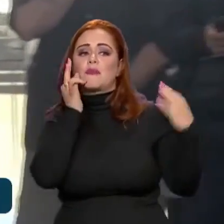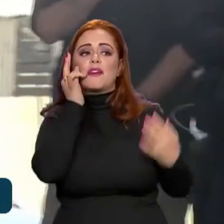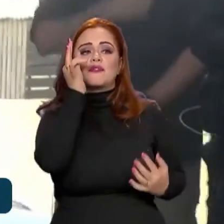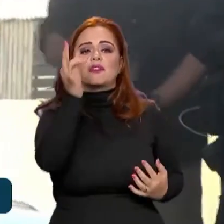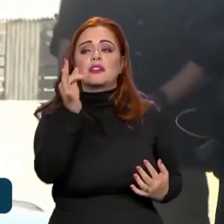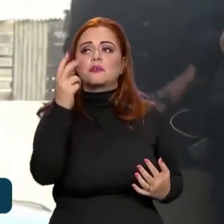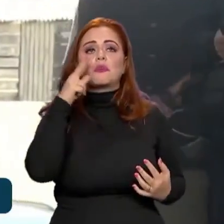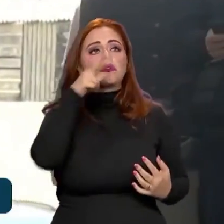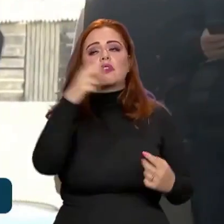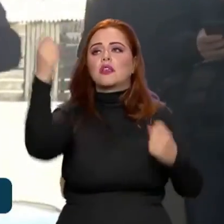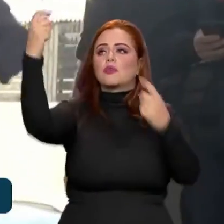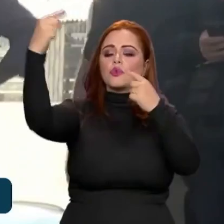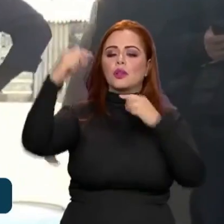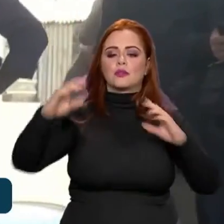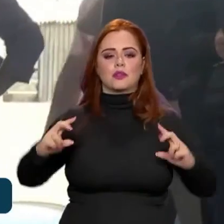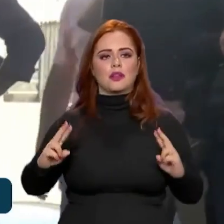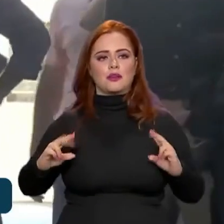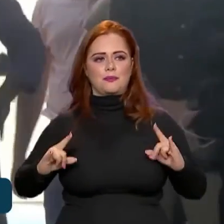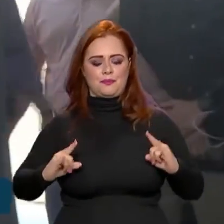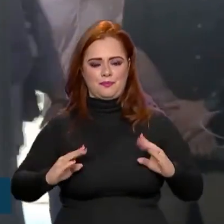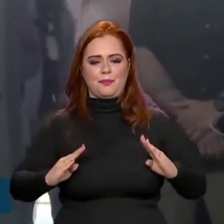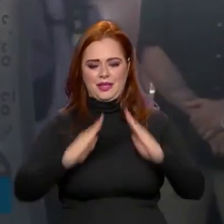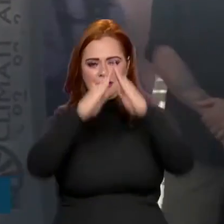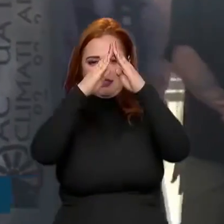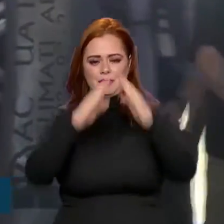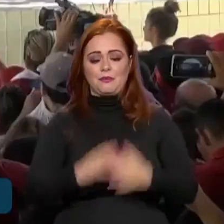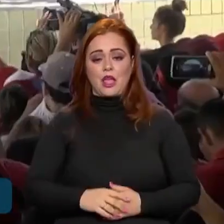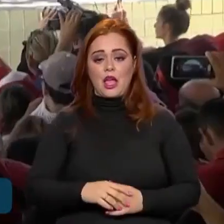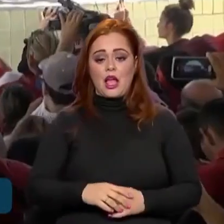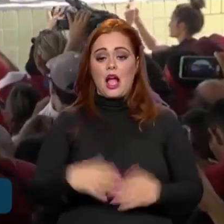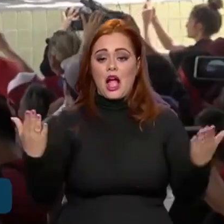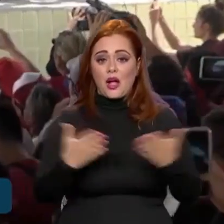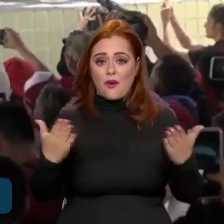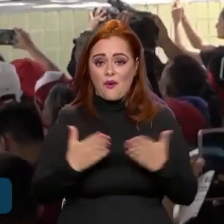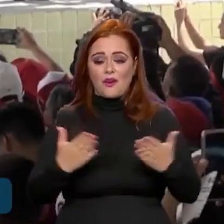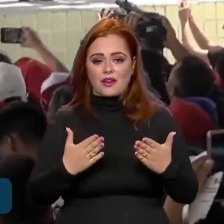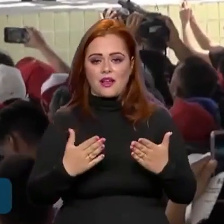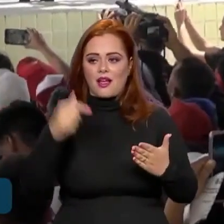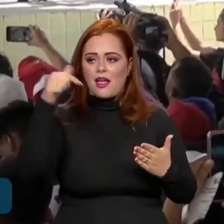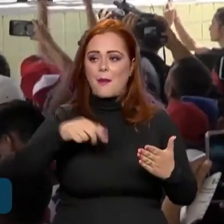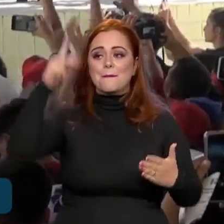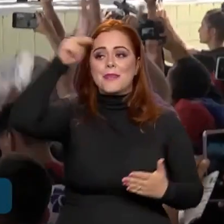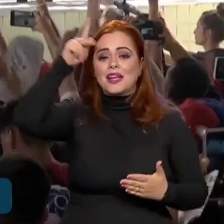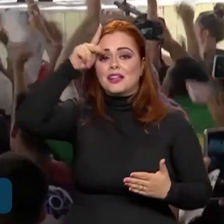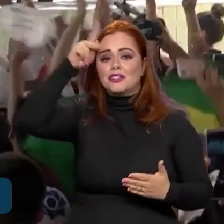de Luz como é chamada Paris a partir de agora a cidade de luz chama-se